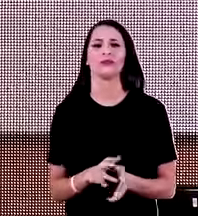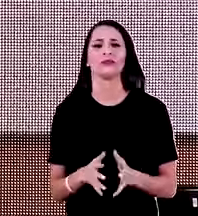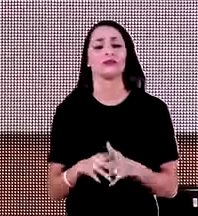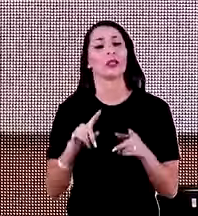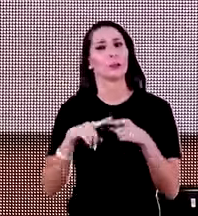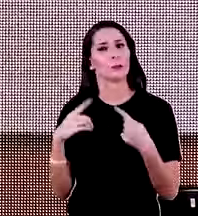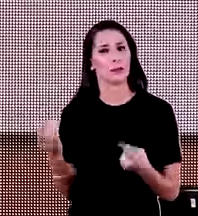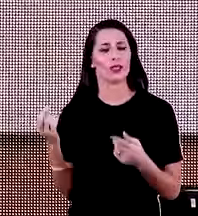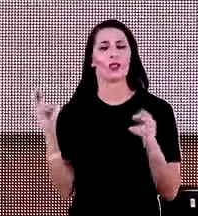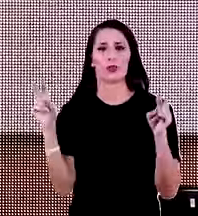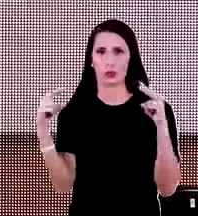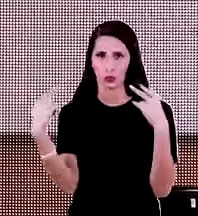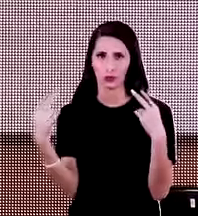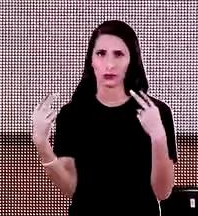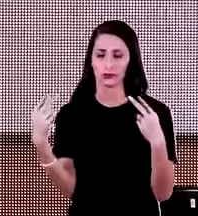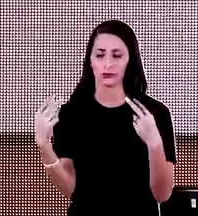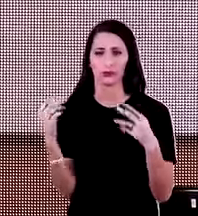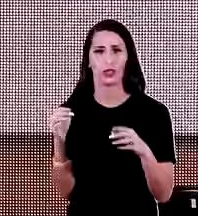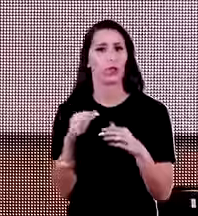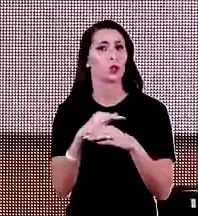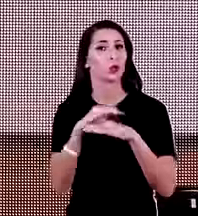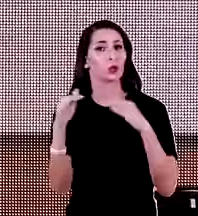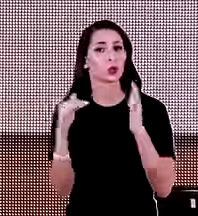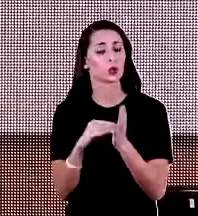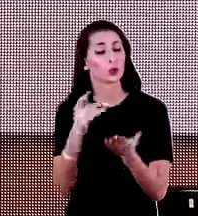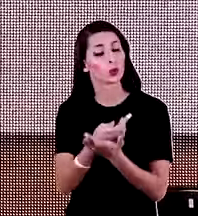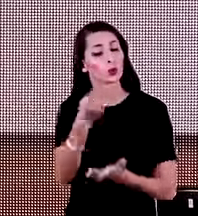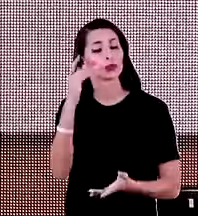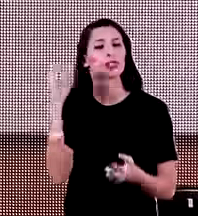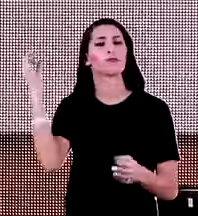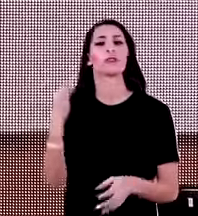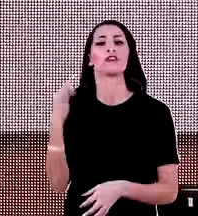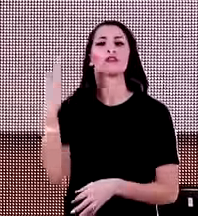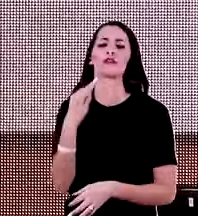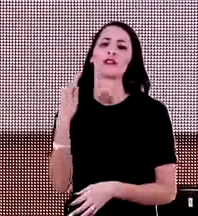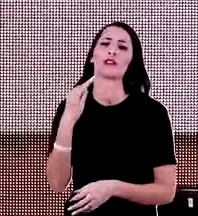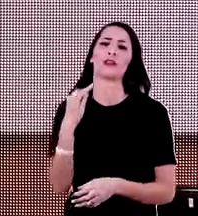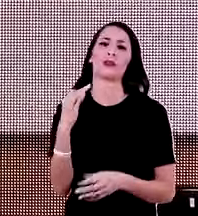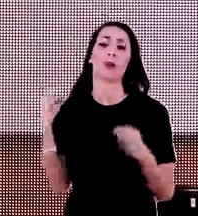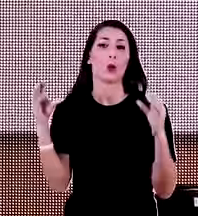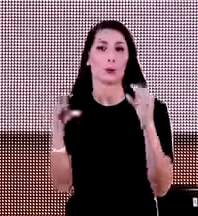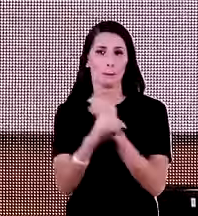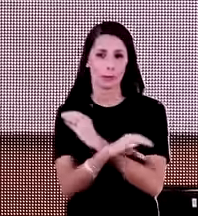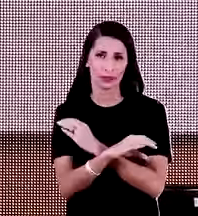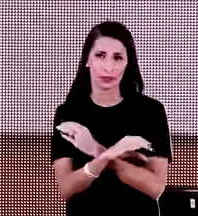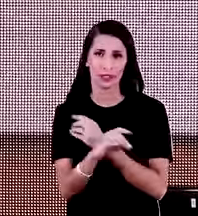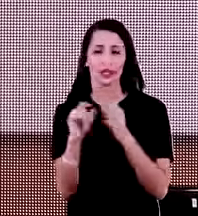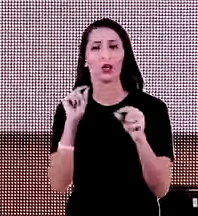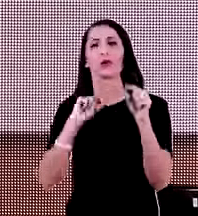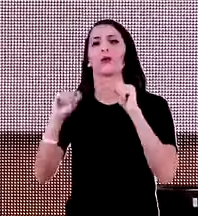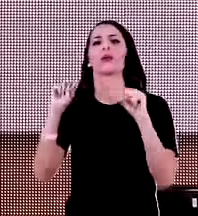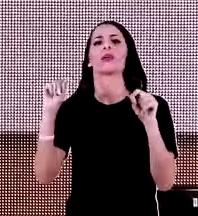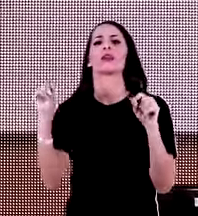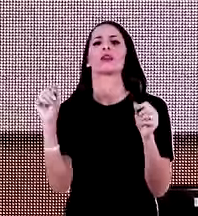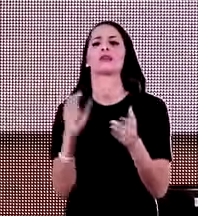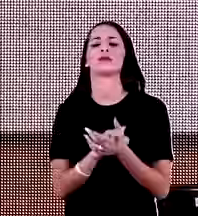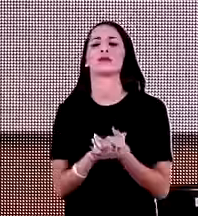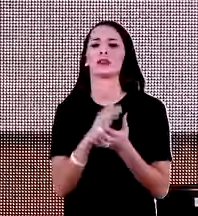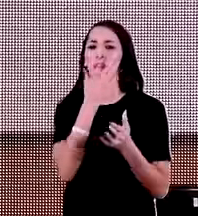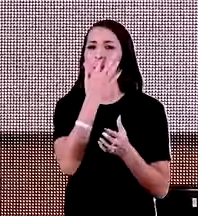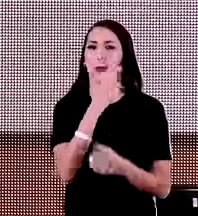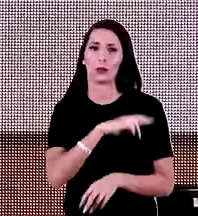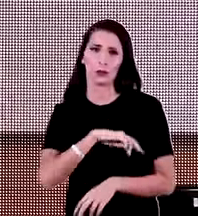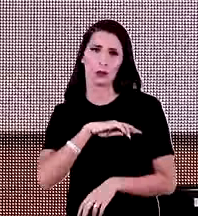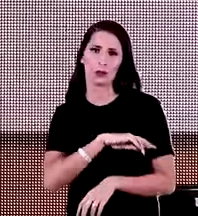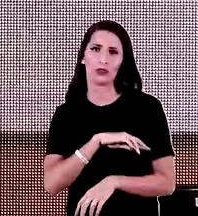Mas volta. Tudo acontece perfeito. E para completar, Ruth fica o quê? Você não lê a